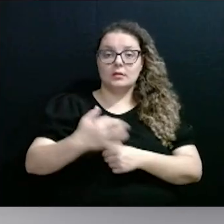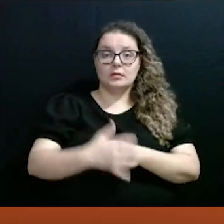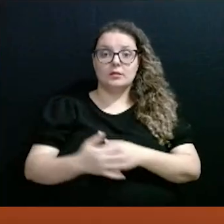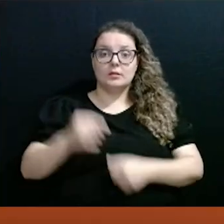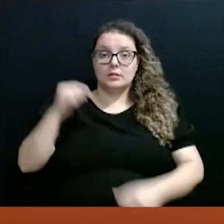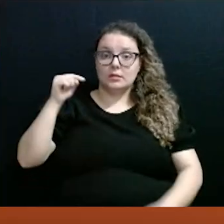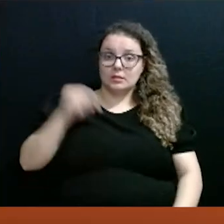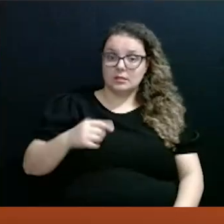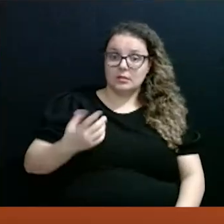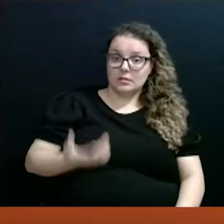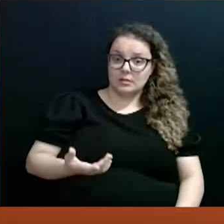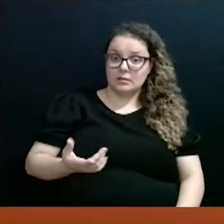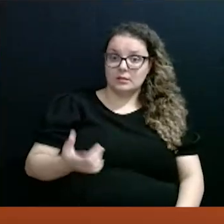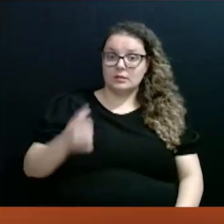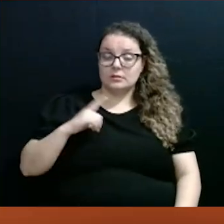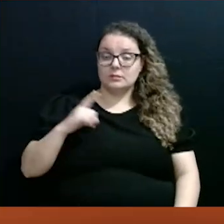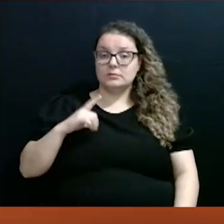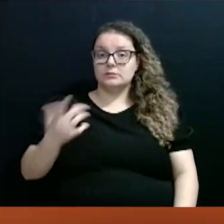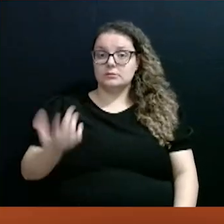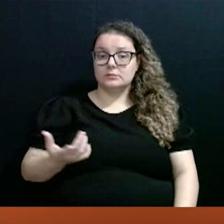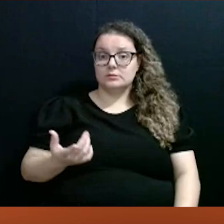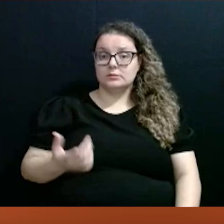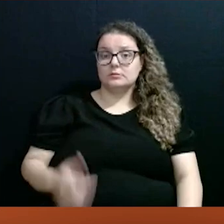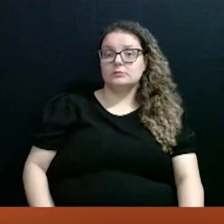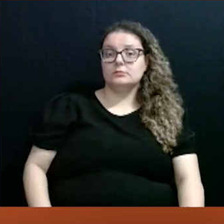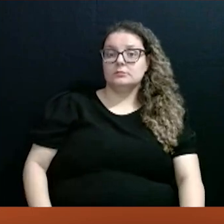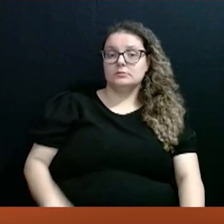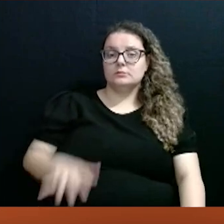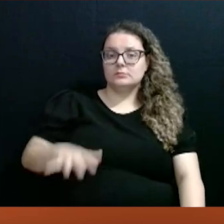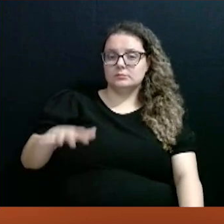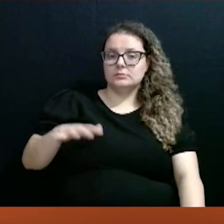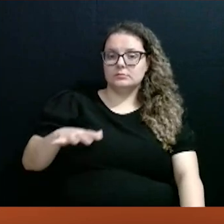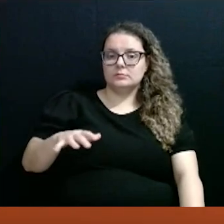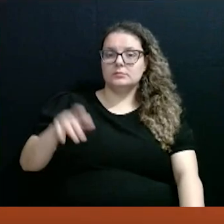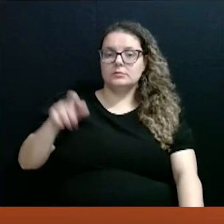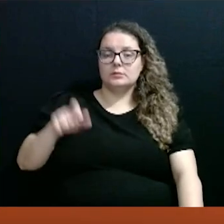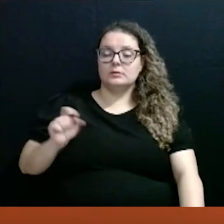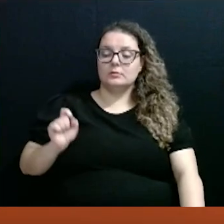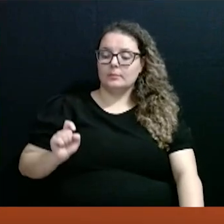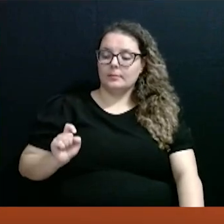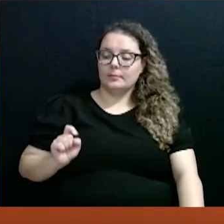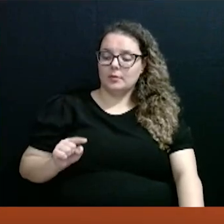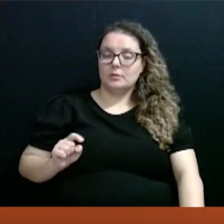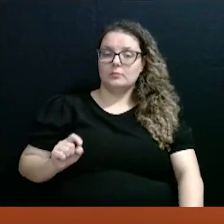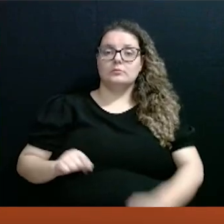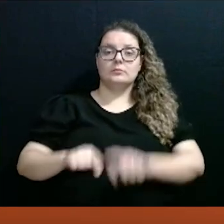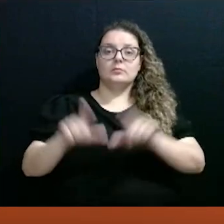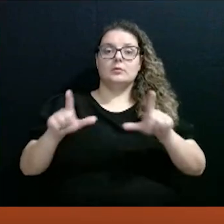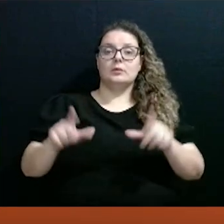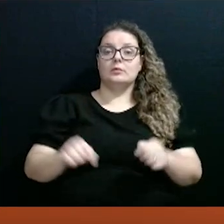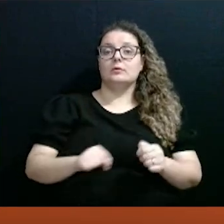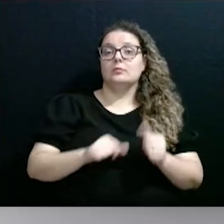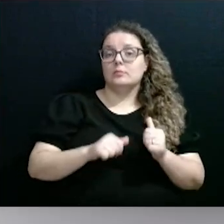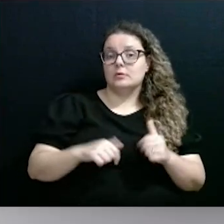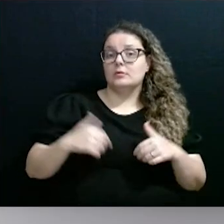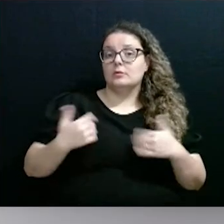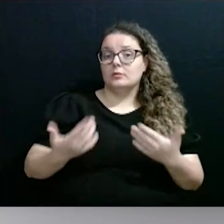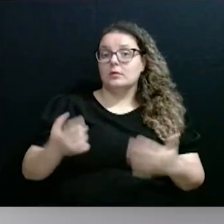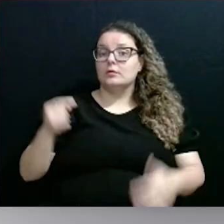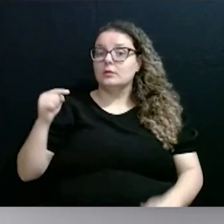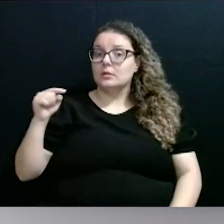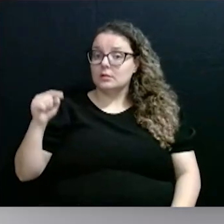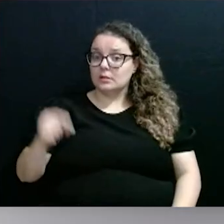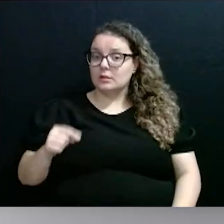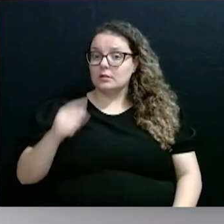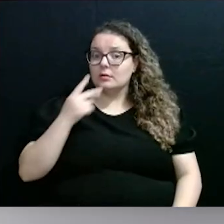na carteira existe um espaço ali onde a pessoa clica e vai ver quais são os seus benefícios. E lá ele vai